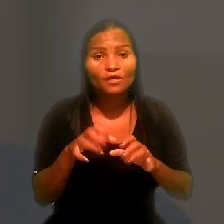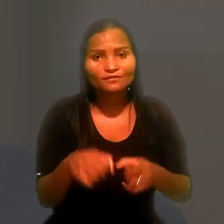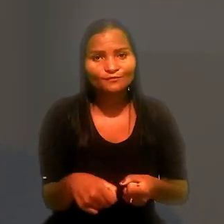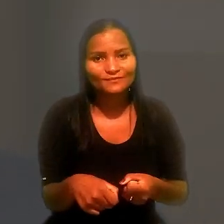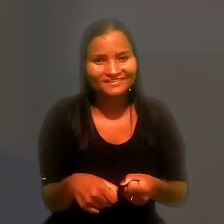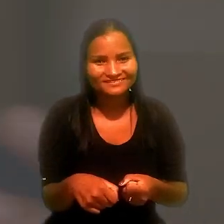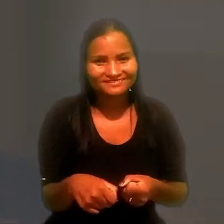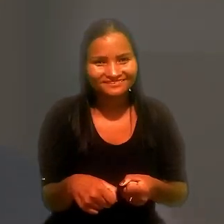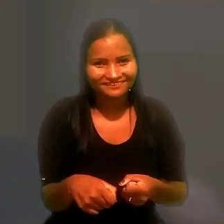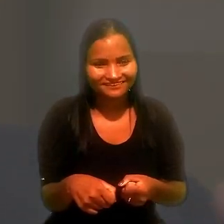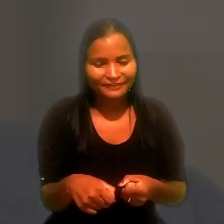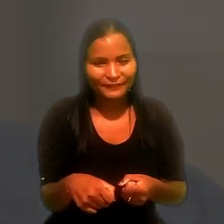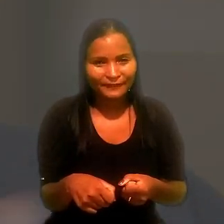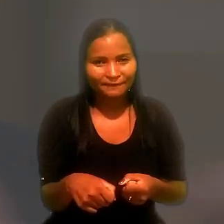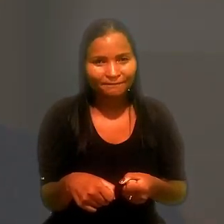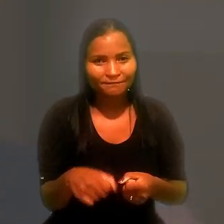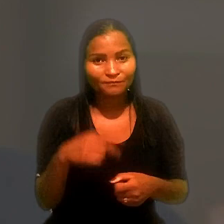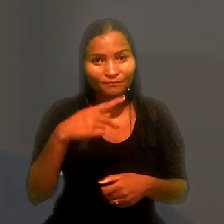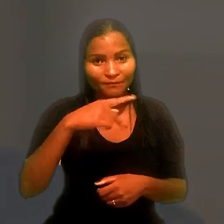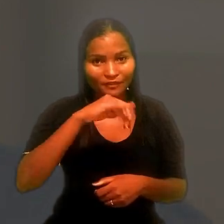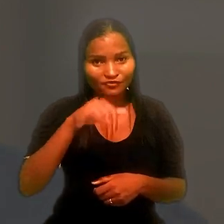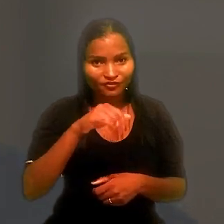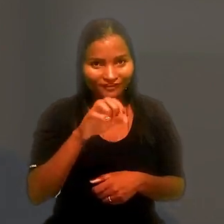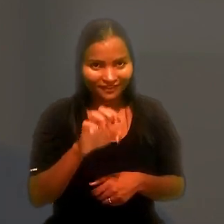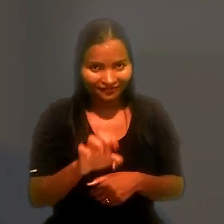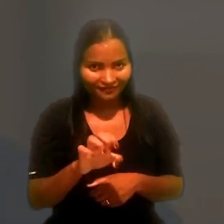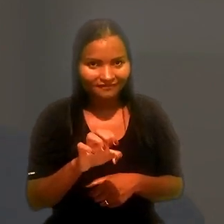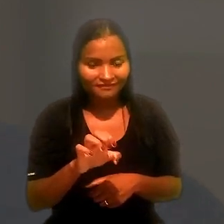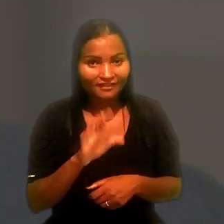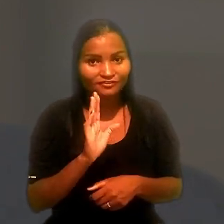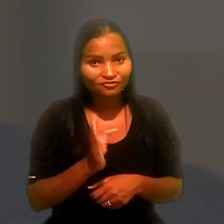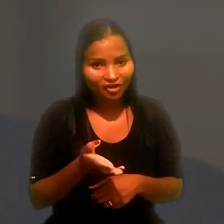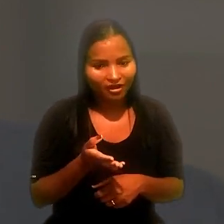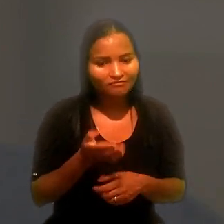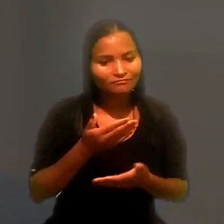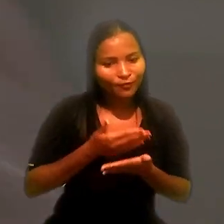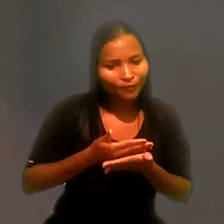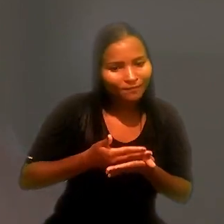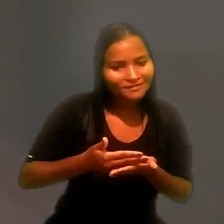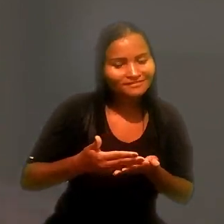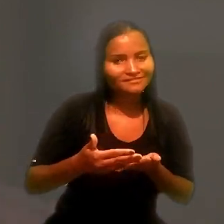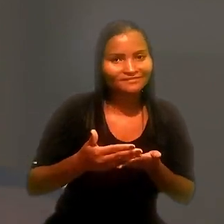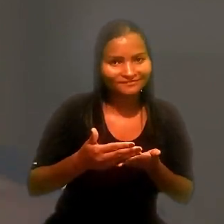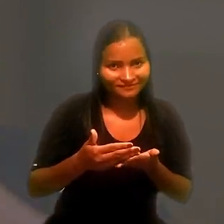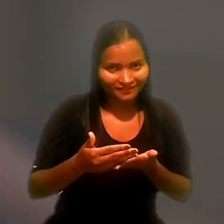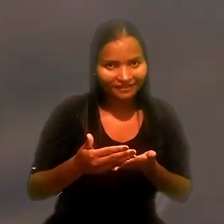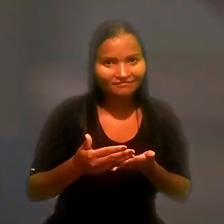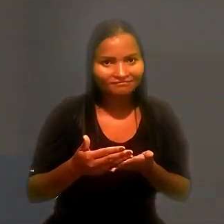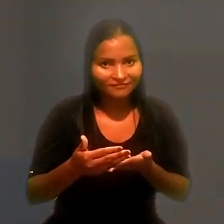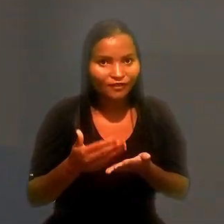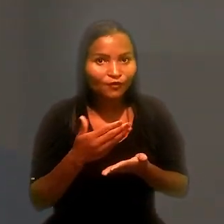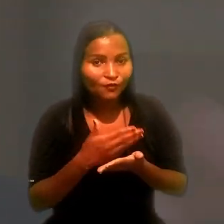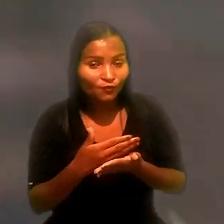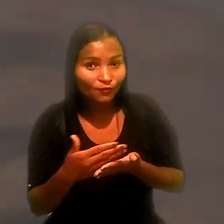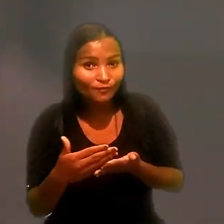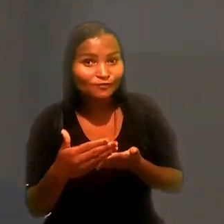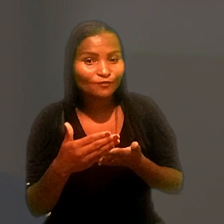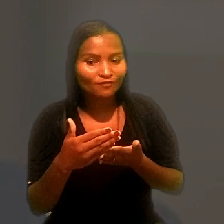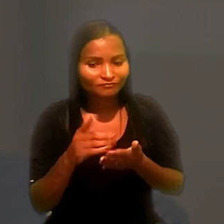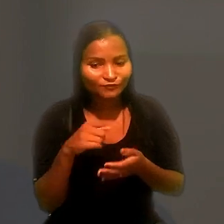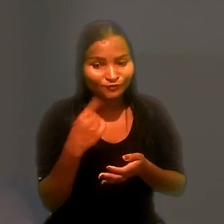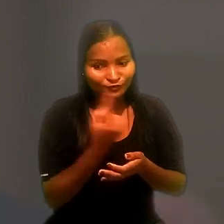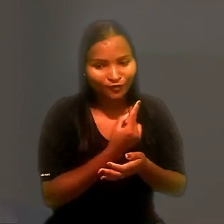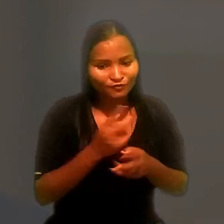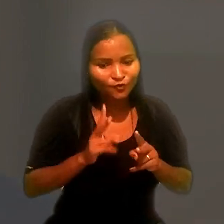assumi, em que o PJE, que estava já caminhando, começou, logicamente, nós tínhamos de